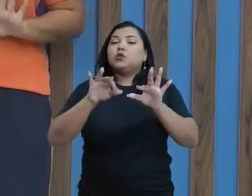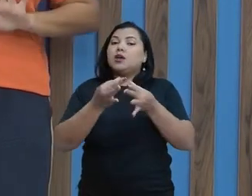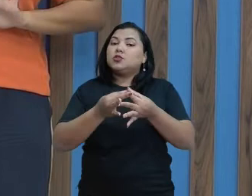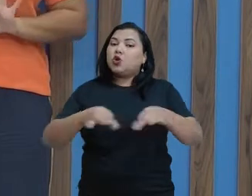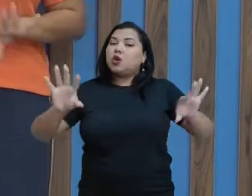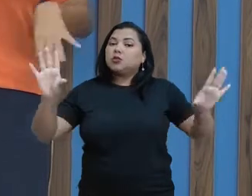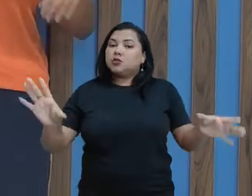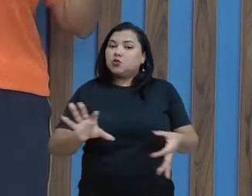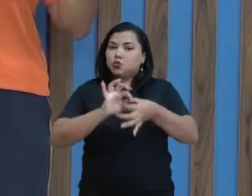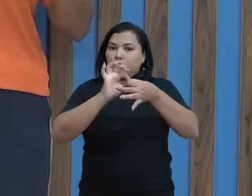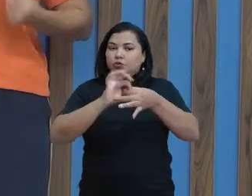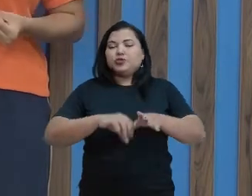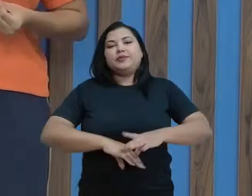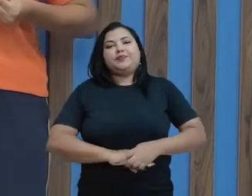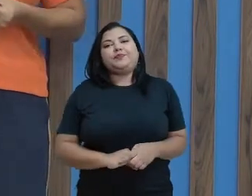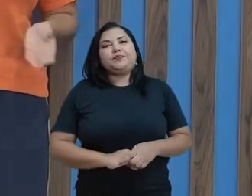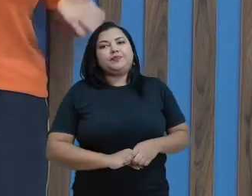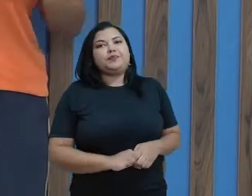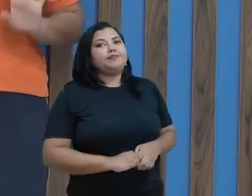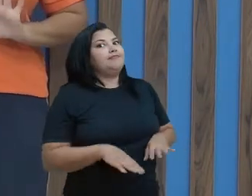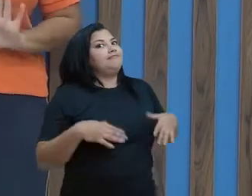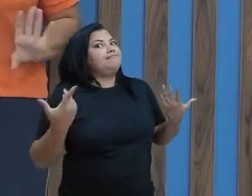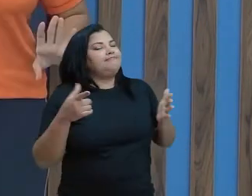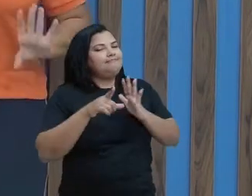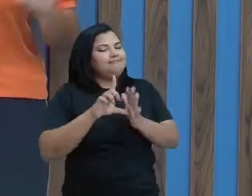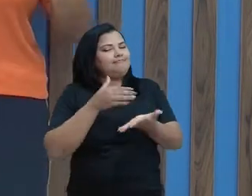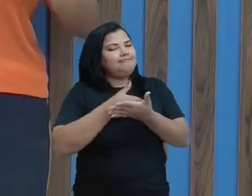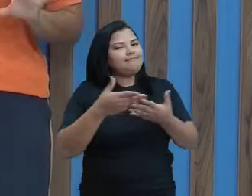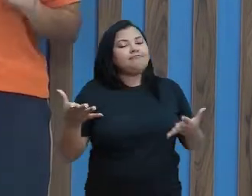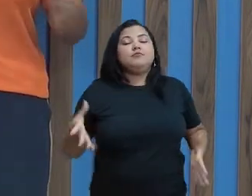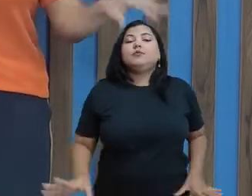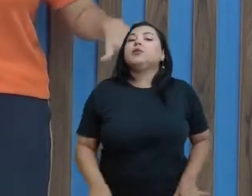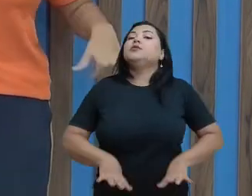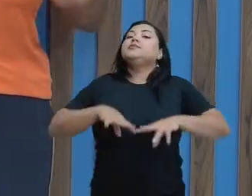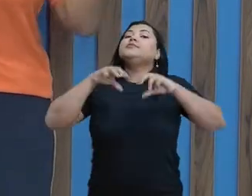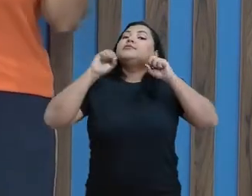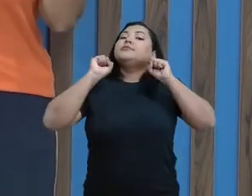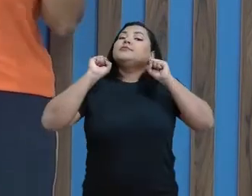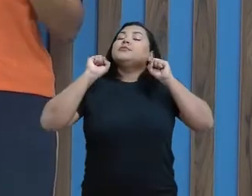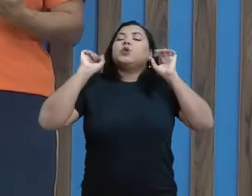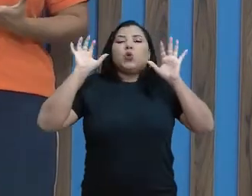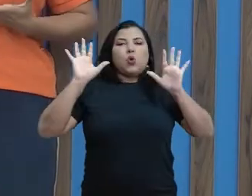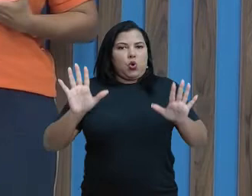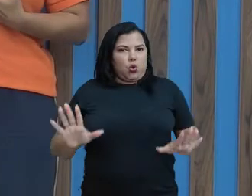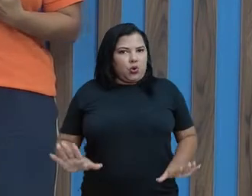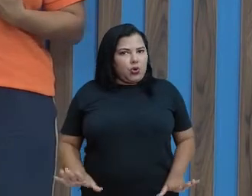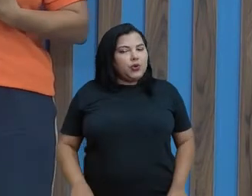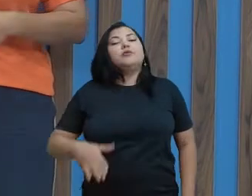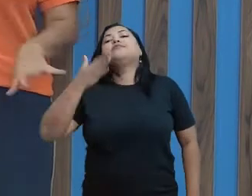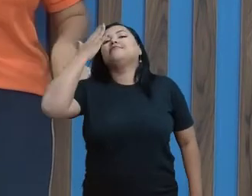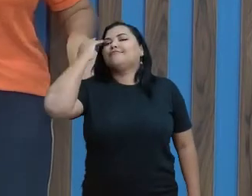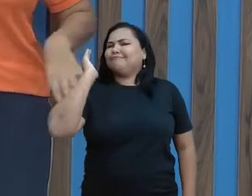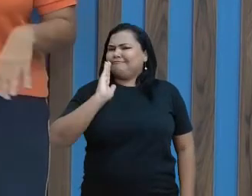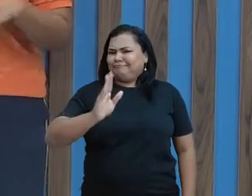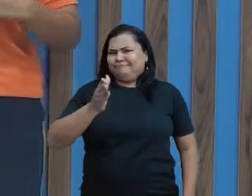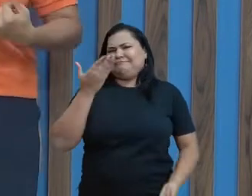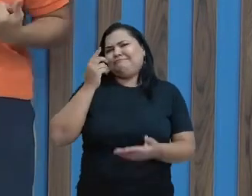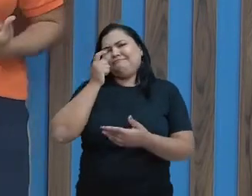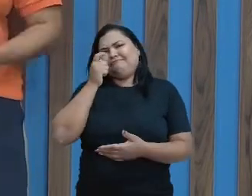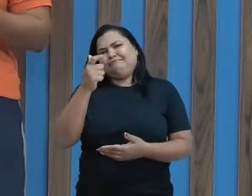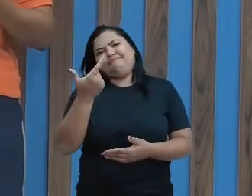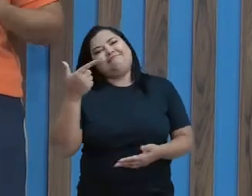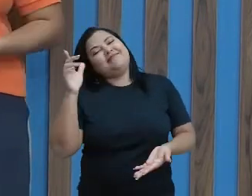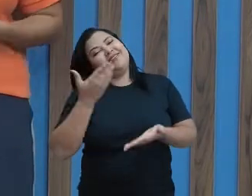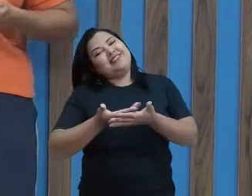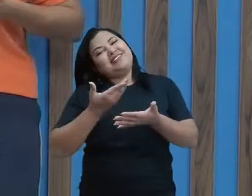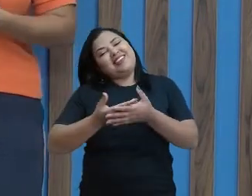Então, antes da gente começar, que tal a gente dar uma respirada? Porque eu sei que vocês vieram de outras aulas, se deleitaram com essa